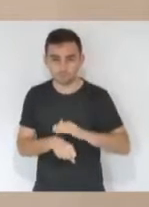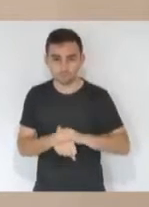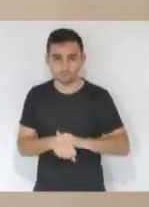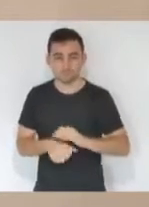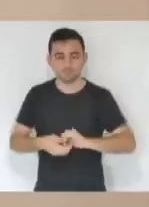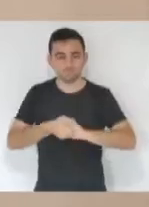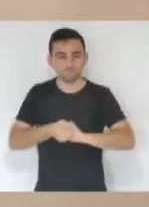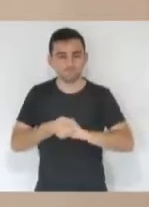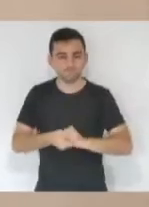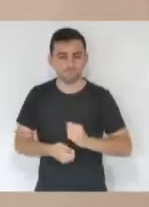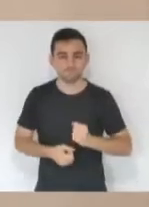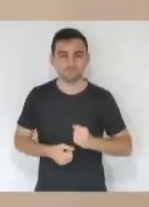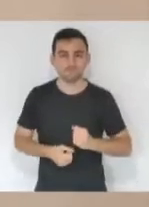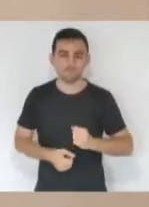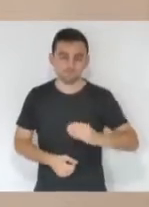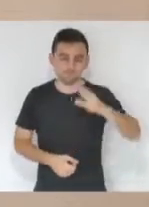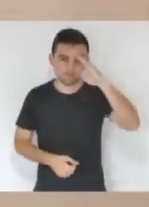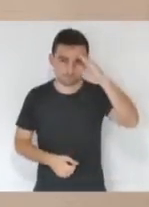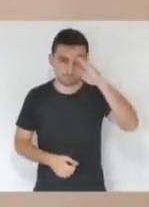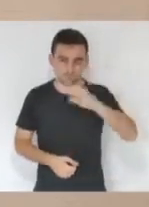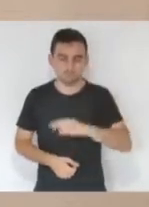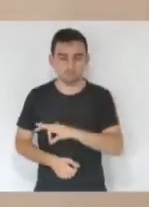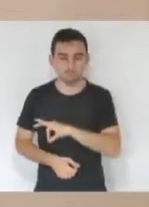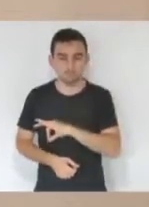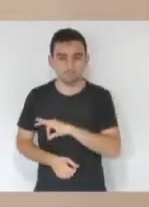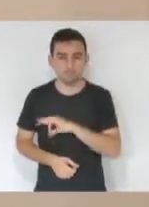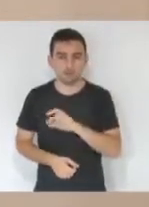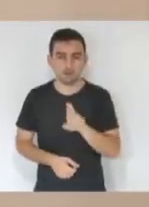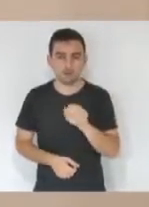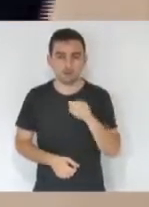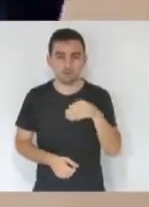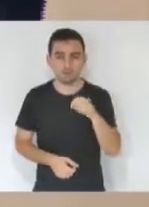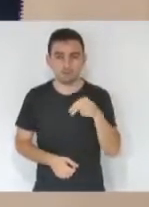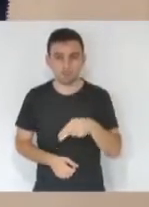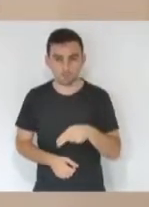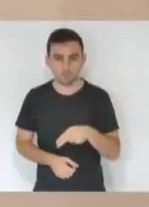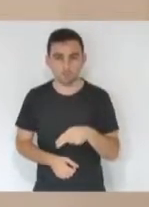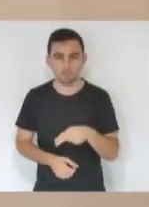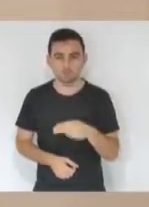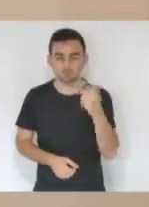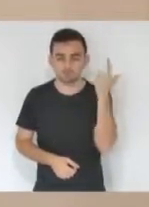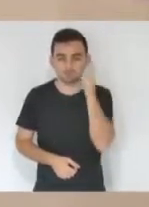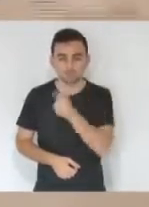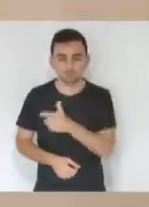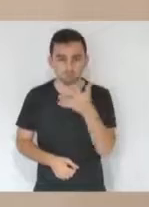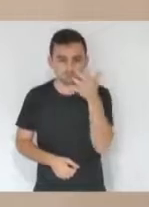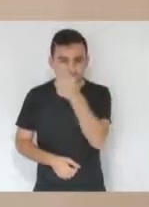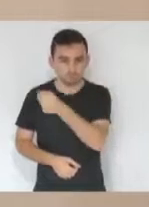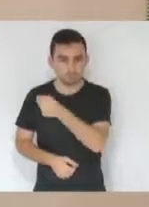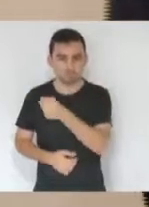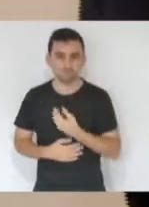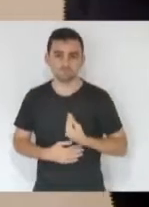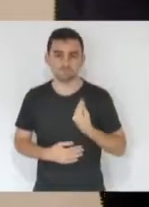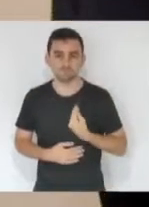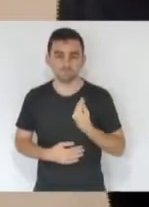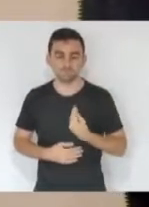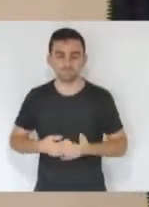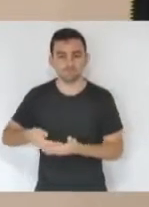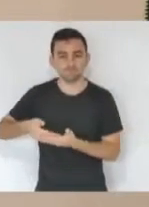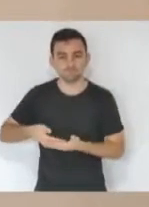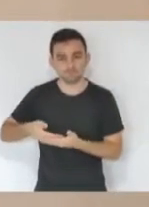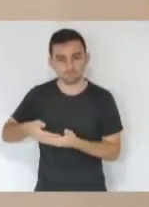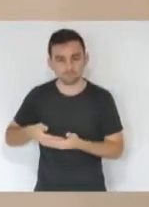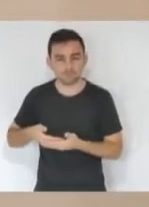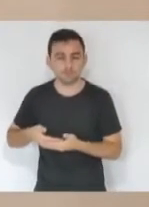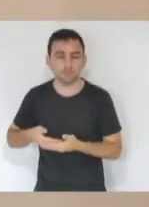soldado da polícia militar ramon maurílio das almas gracie por ter salvo a vida de bebê residente na área